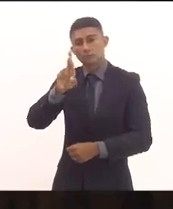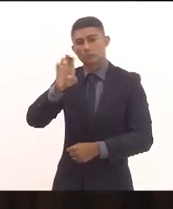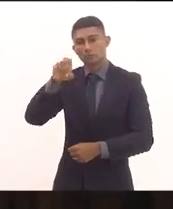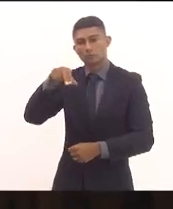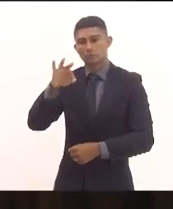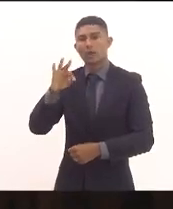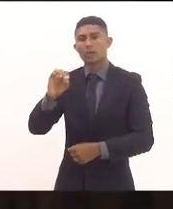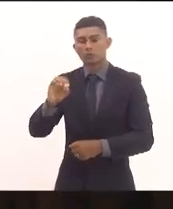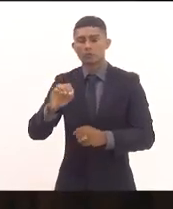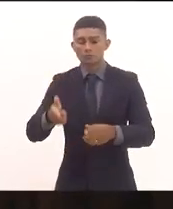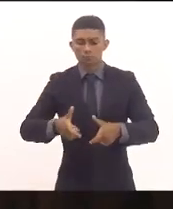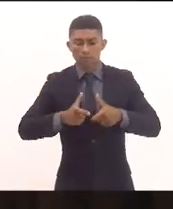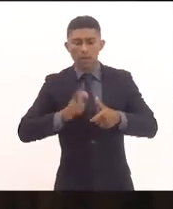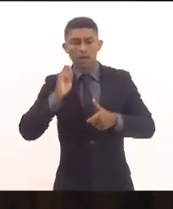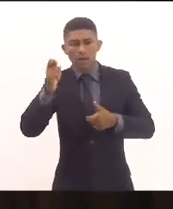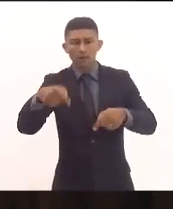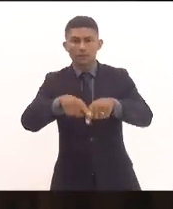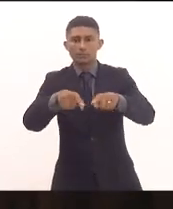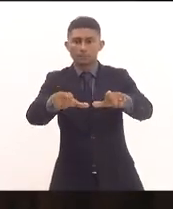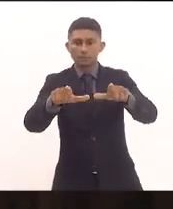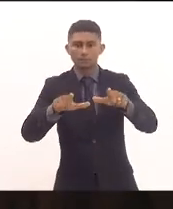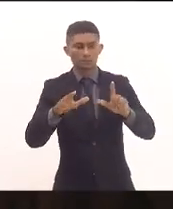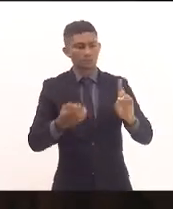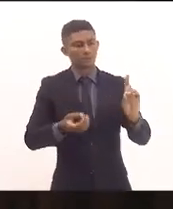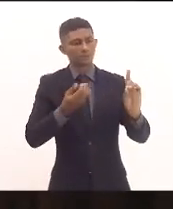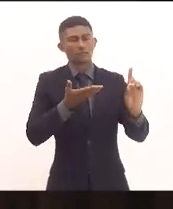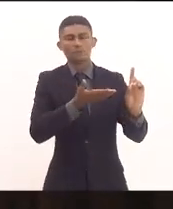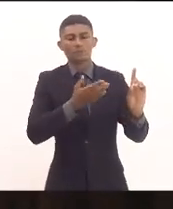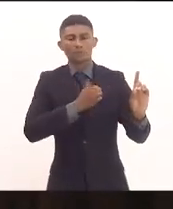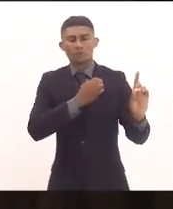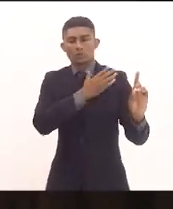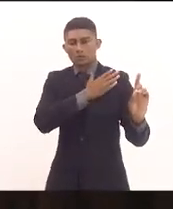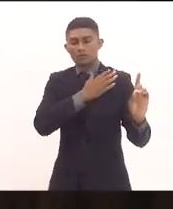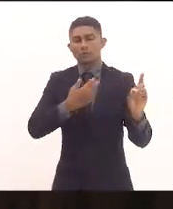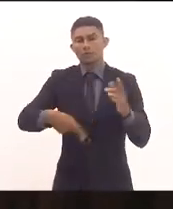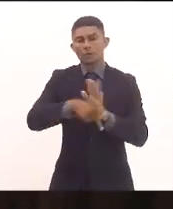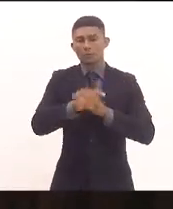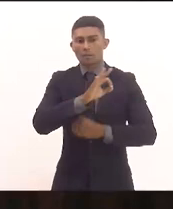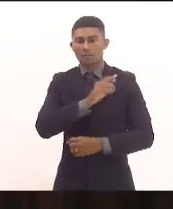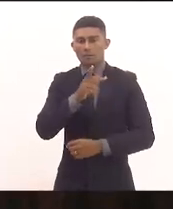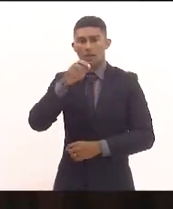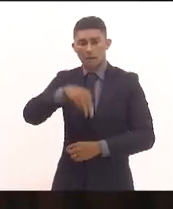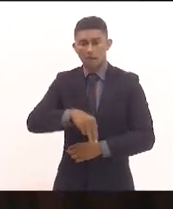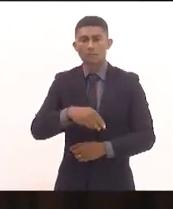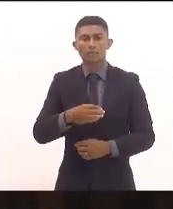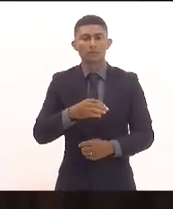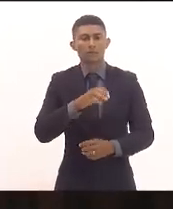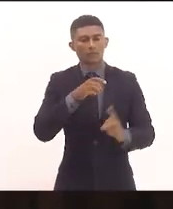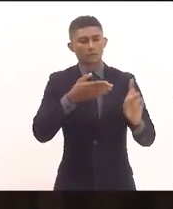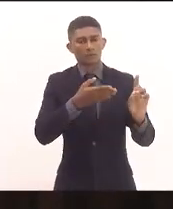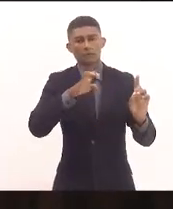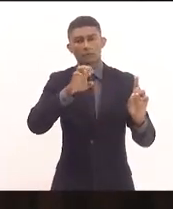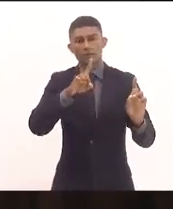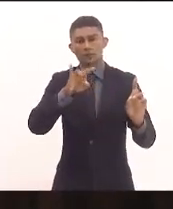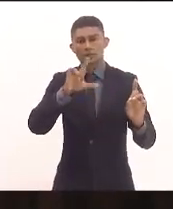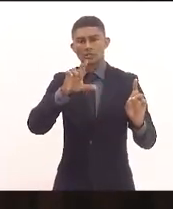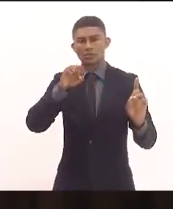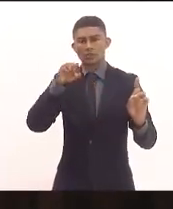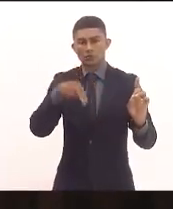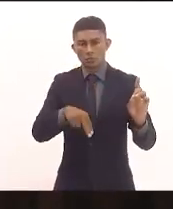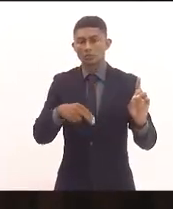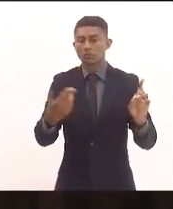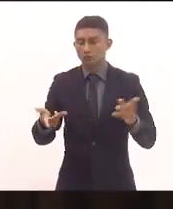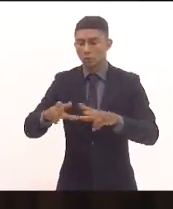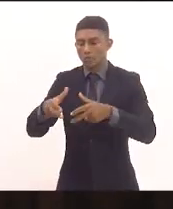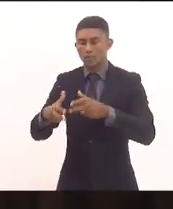que concede a medalha Tiradentes e respectivo diploma ao tenente-coronel da Polícia Militar do Estado do Rio de Janeiro, Edilson Maranhão Peçanha. Parecido